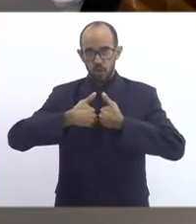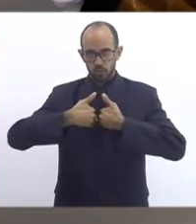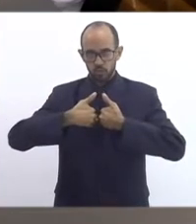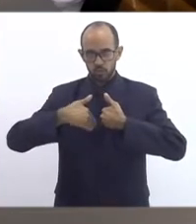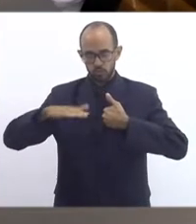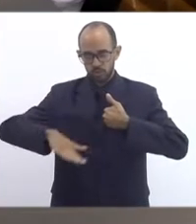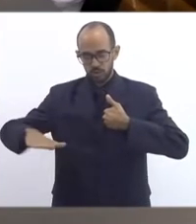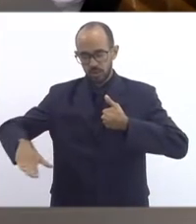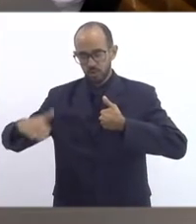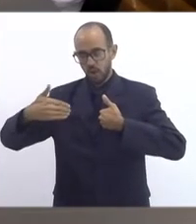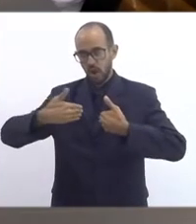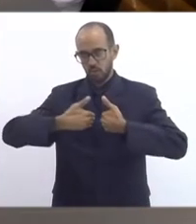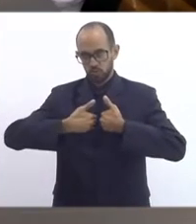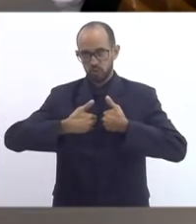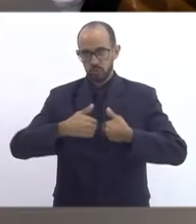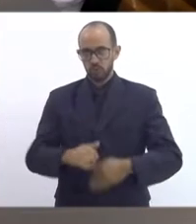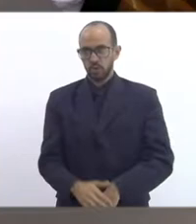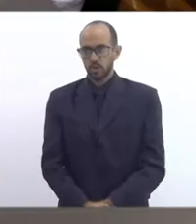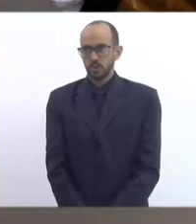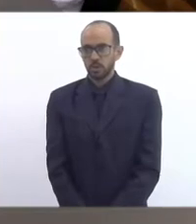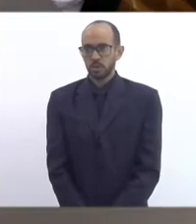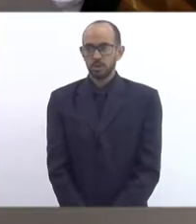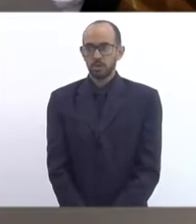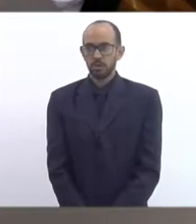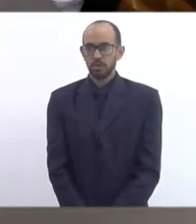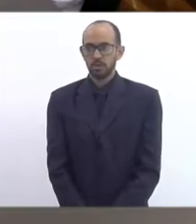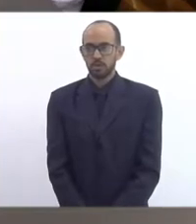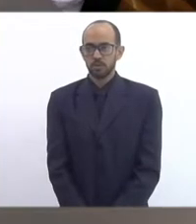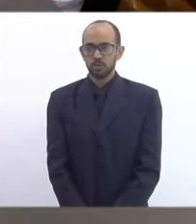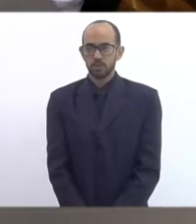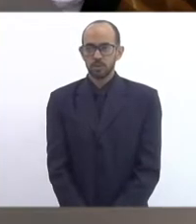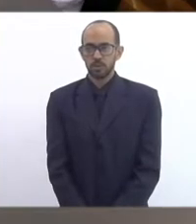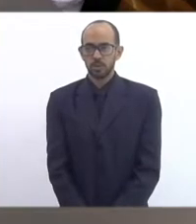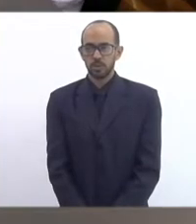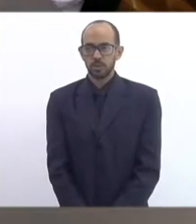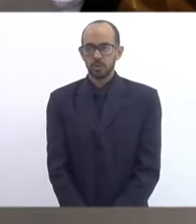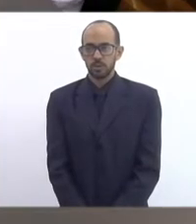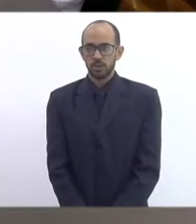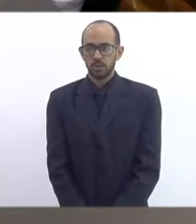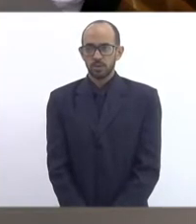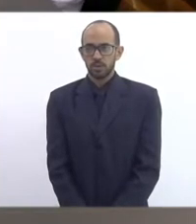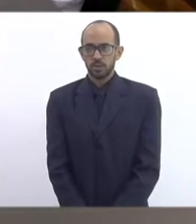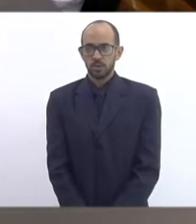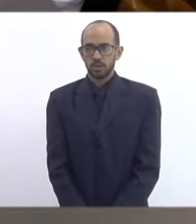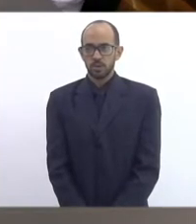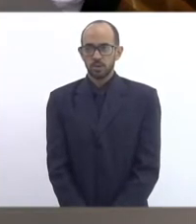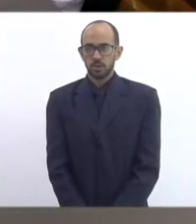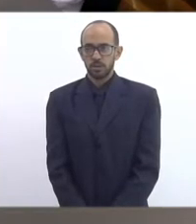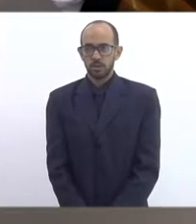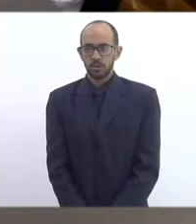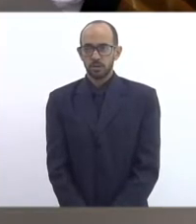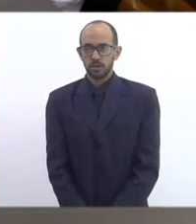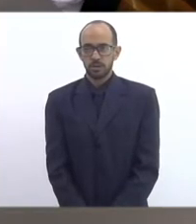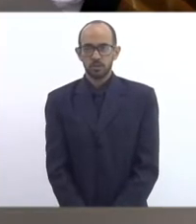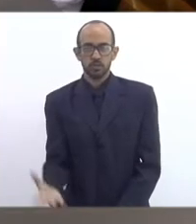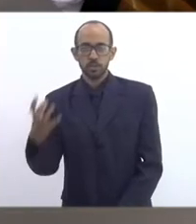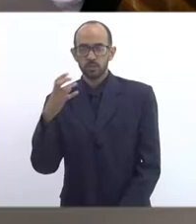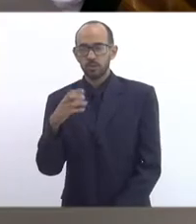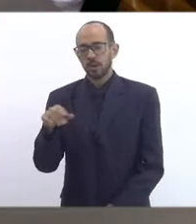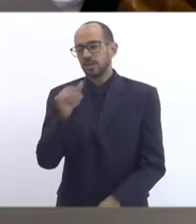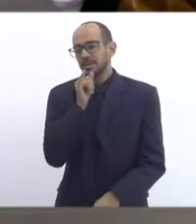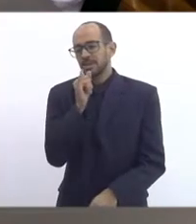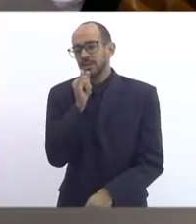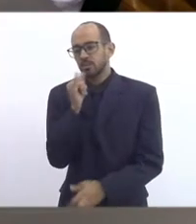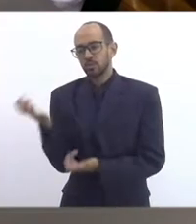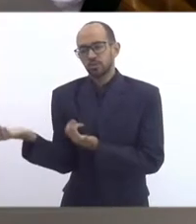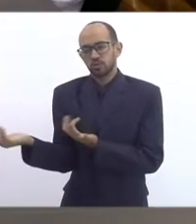um movimento. Girassol, eu uso isso para... Eu queria colher, porque eu acho que vai... Eu uso. É? Os adolescentes, por exemplo,